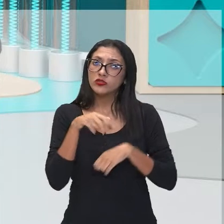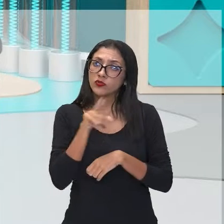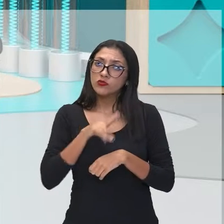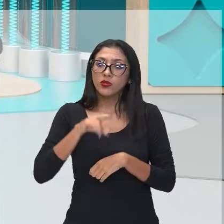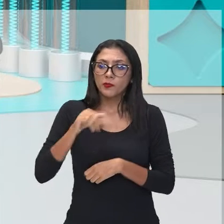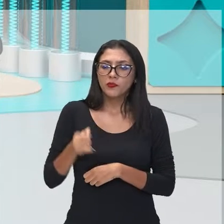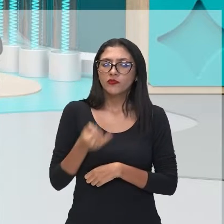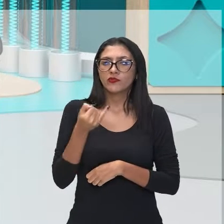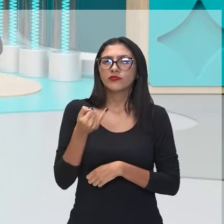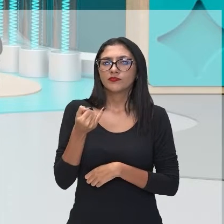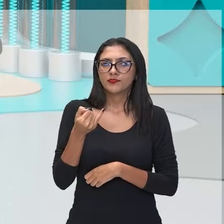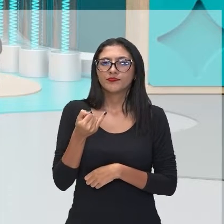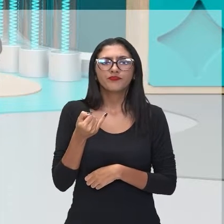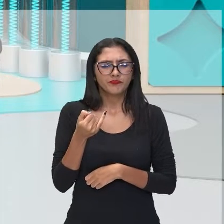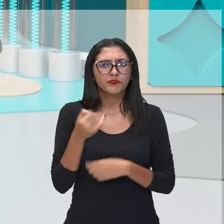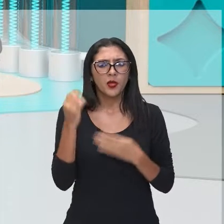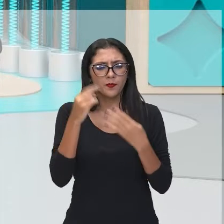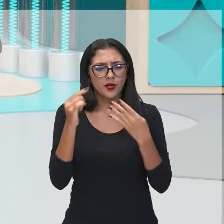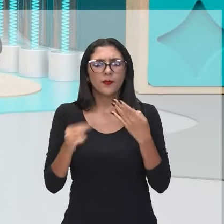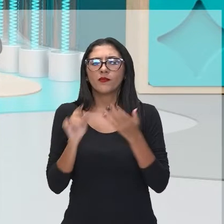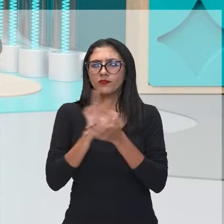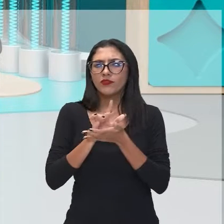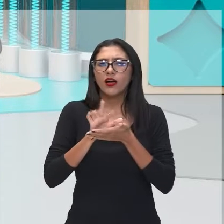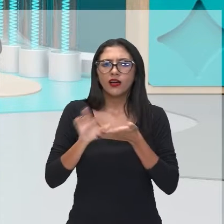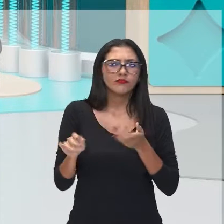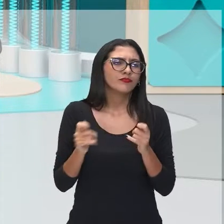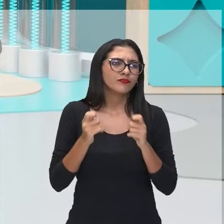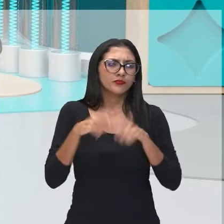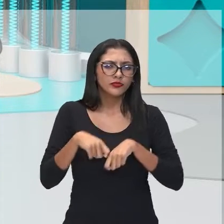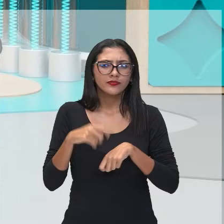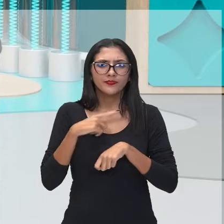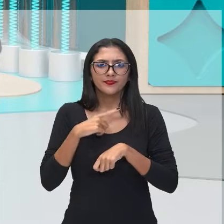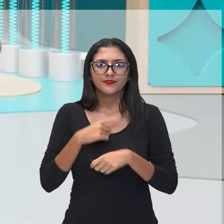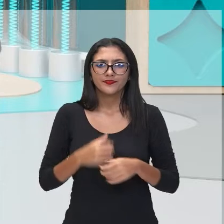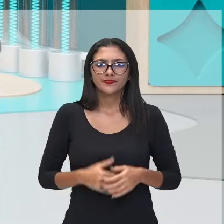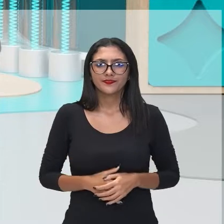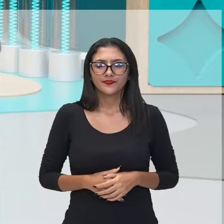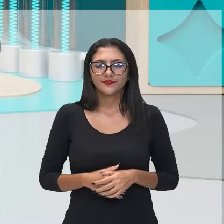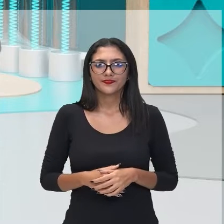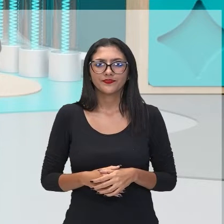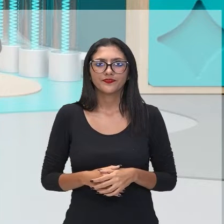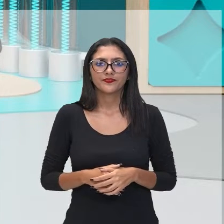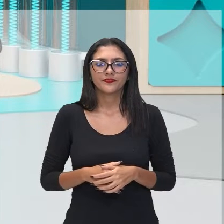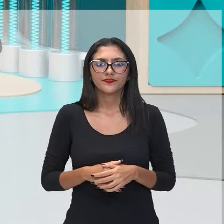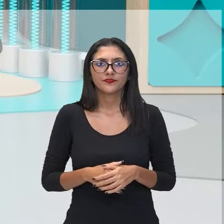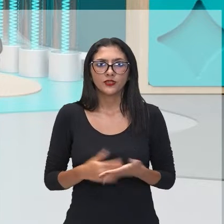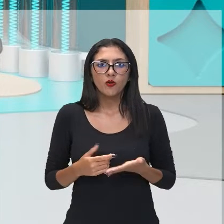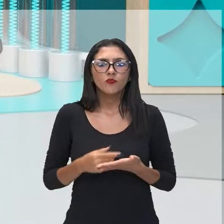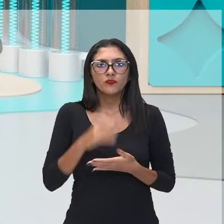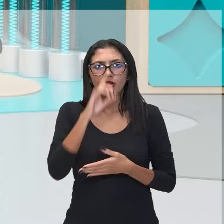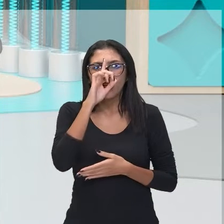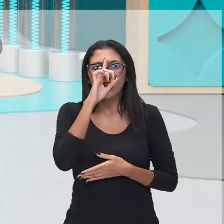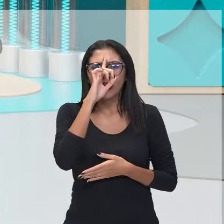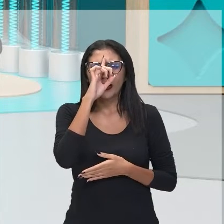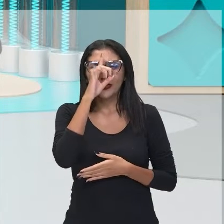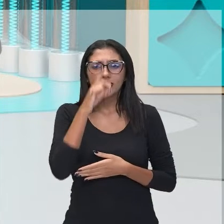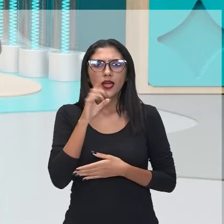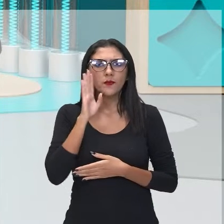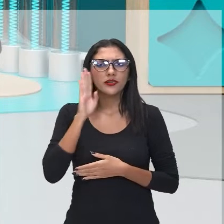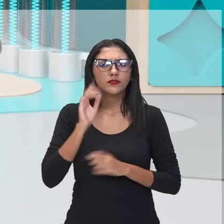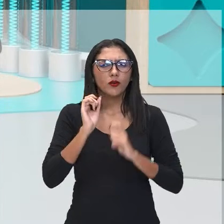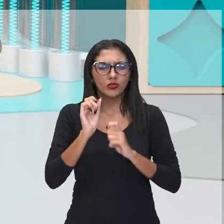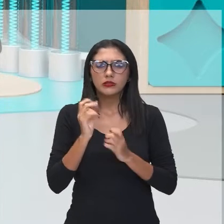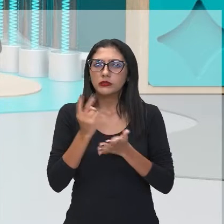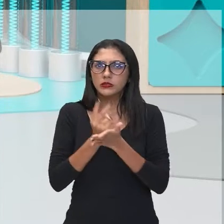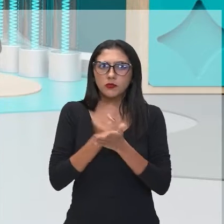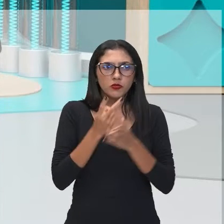que são diversos tipos de argumentos que nós possuímos na nossa língua. E toda vez que nós estamos diante de problemas, de